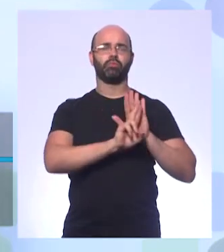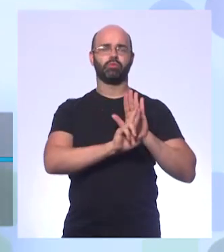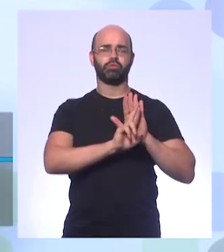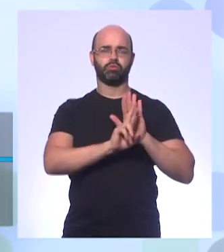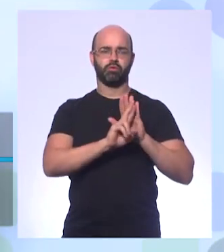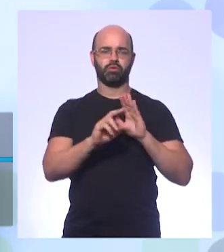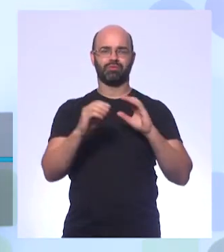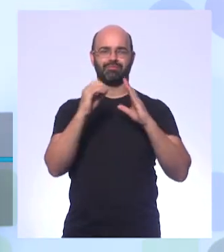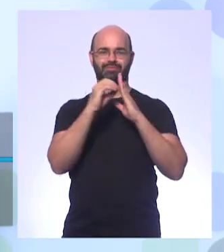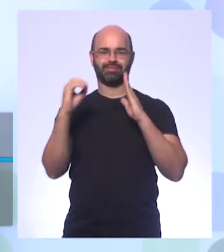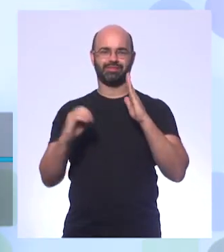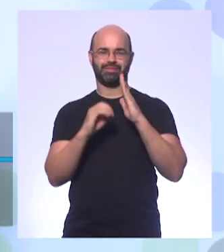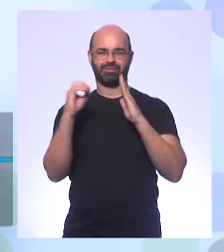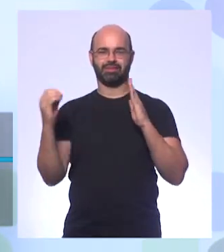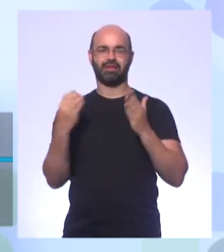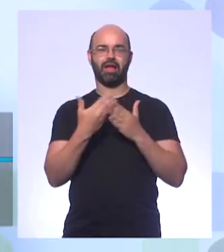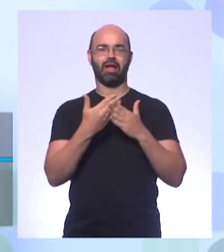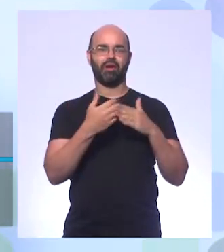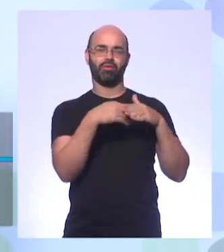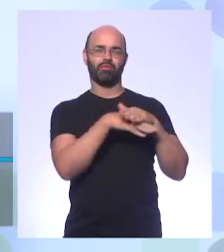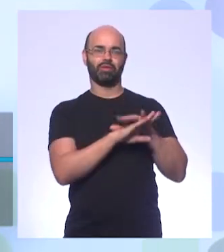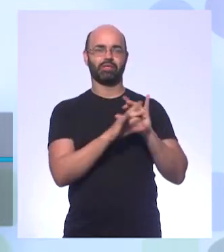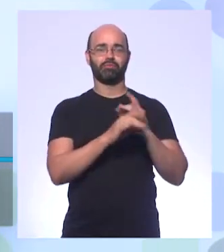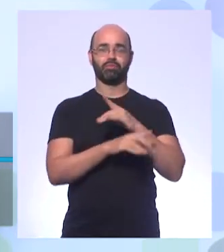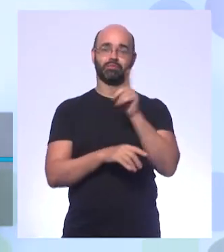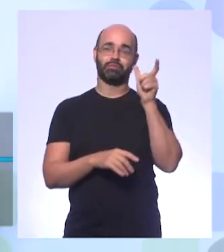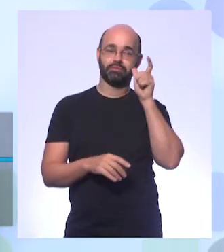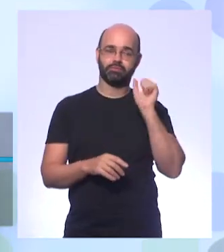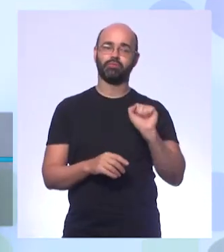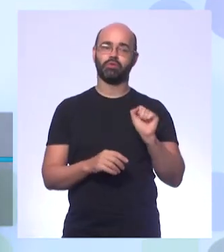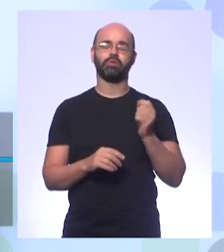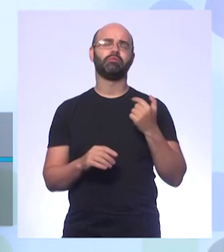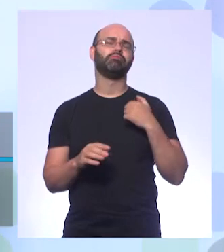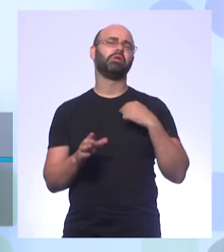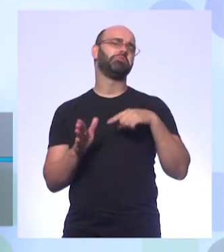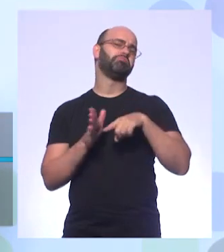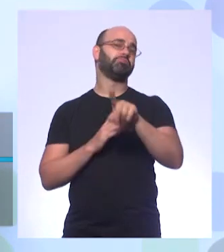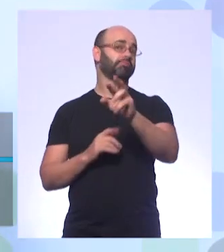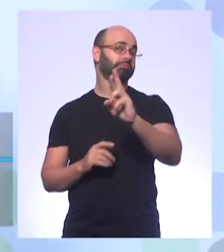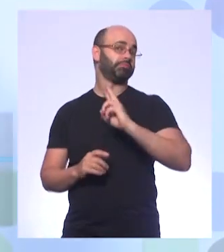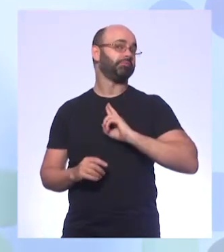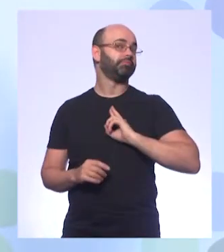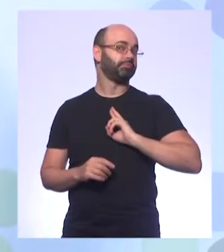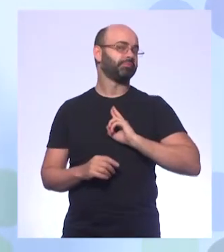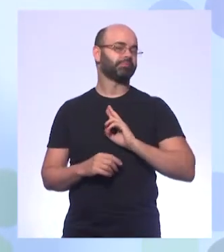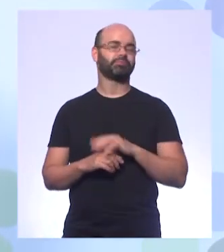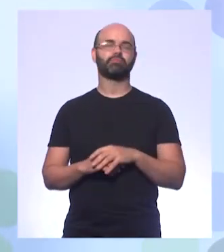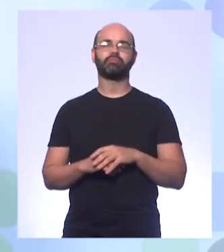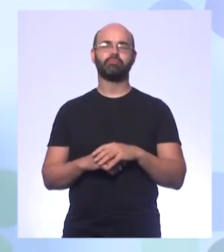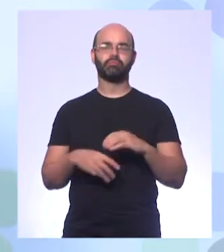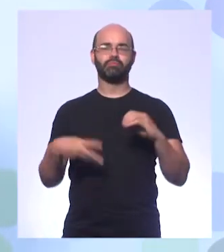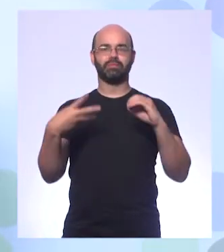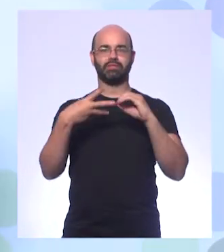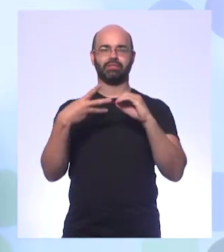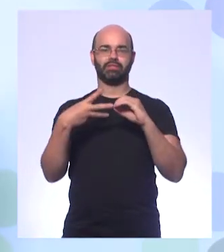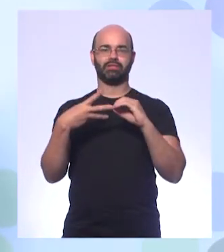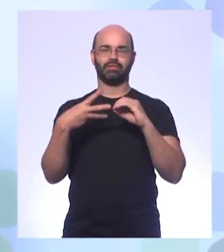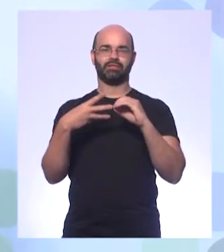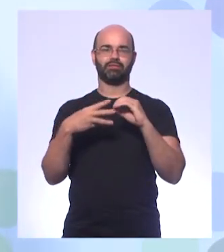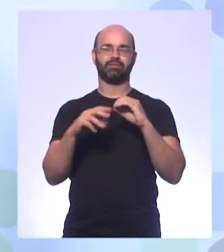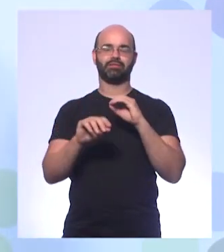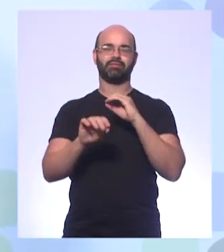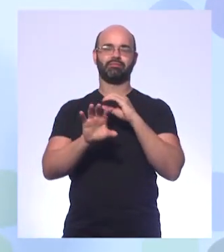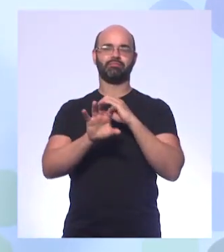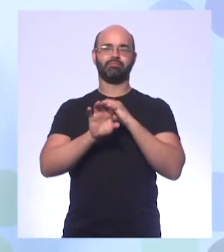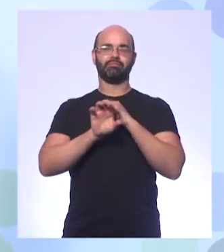que tem as aulas lá, tá bom? Então eu quero que você me diga o seguinte: lembrando que da respiração celular, né, o que tem que entrar dentro